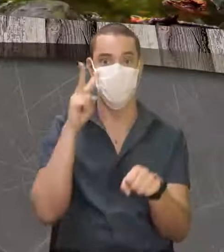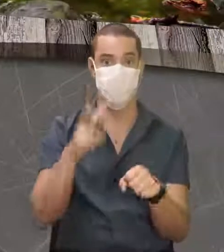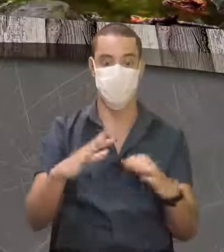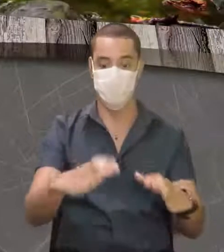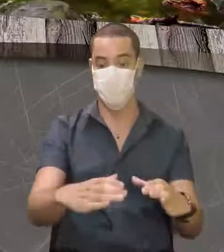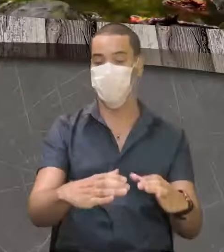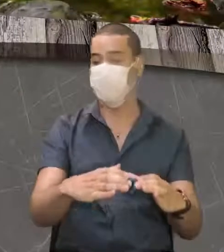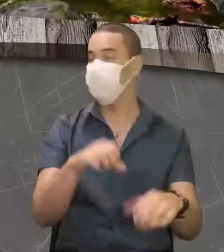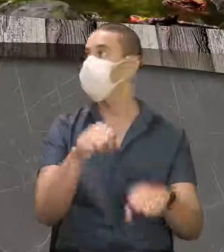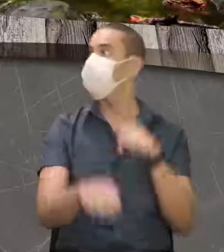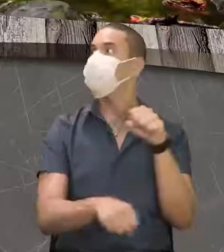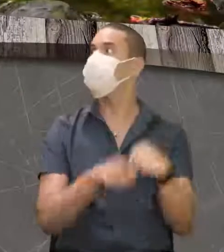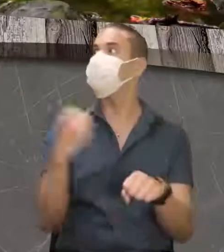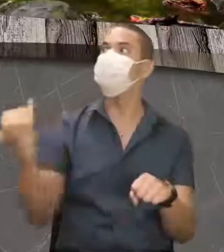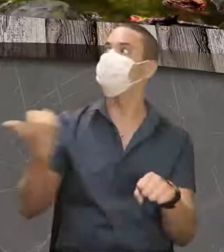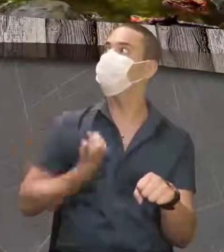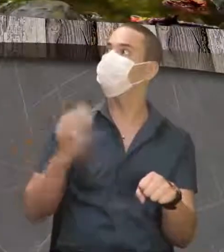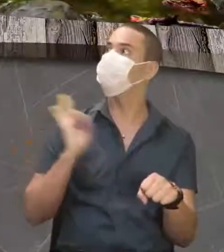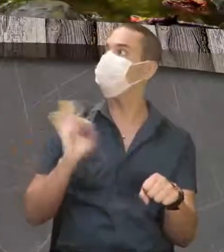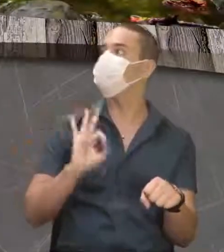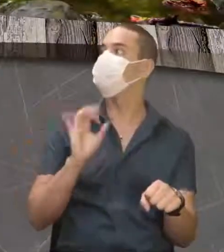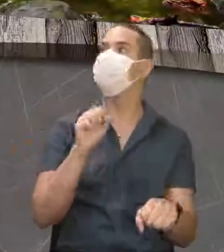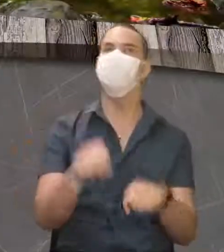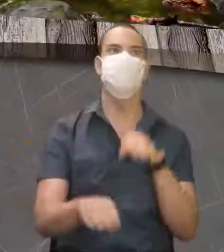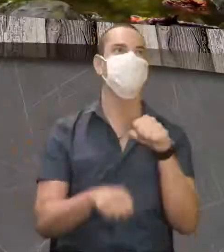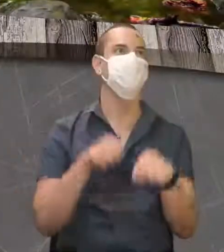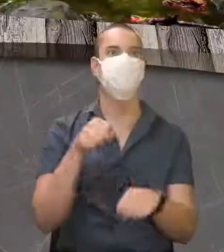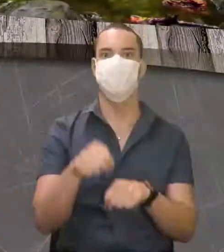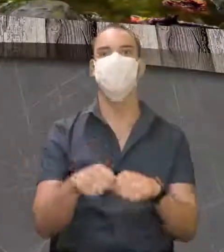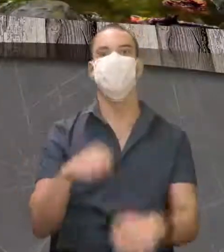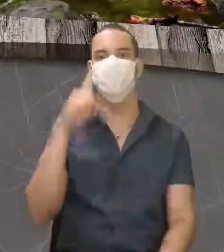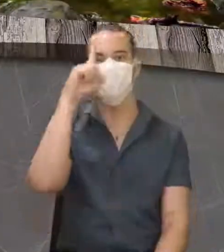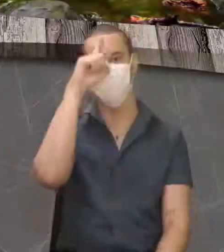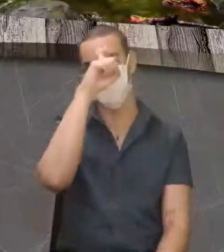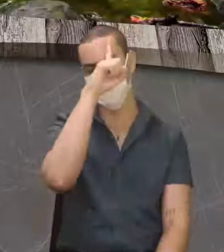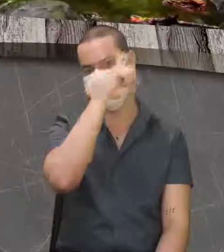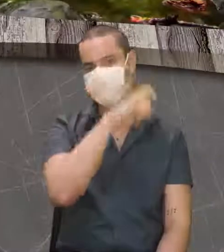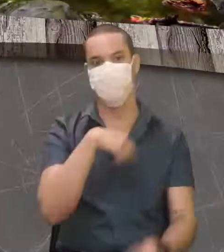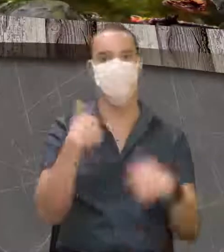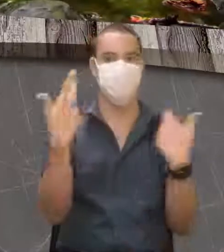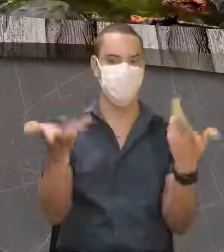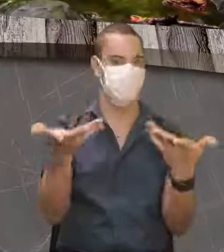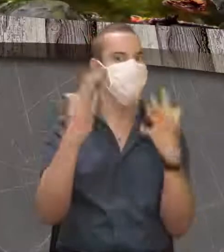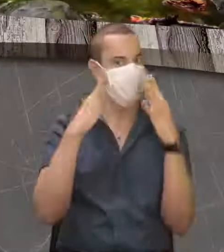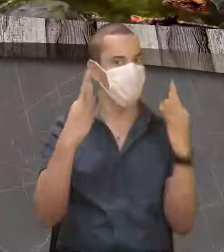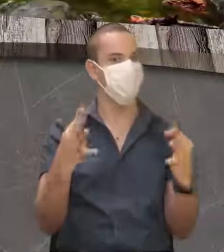buraco. Ele não te avisou. Esse gato não sei, hein?